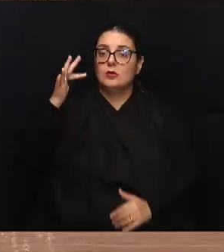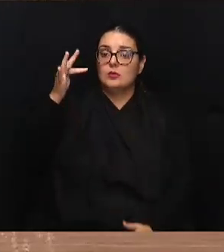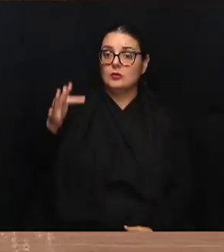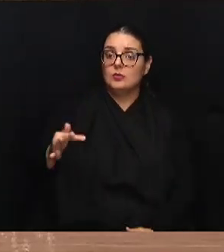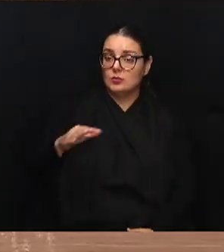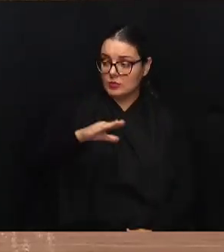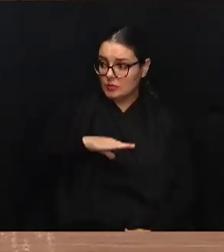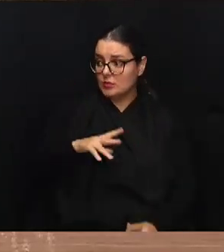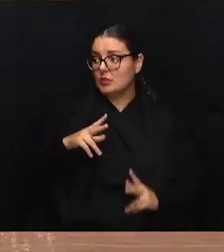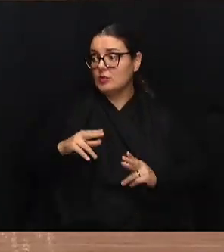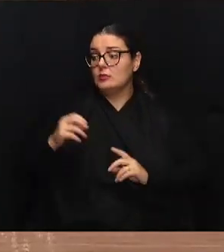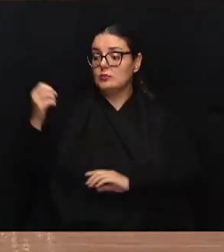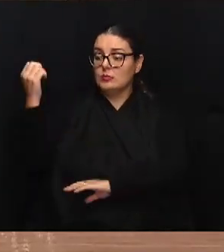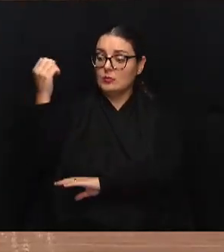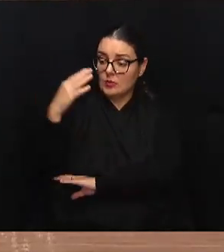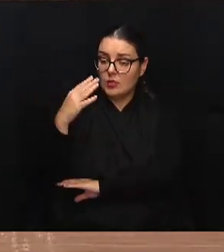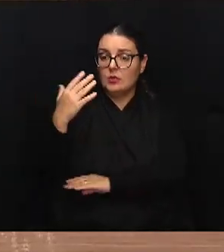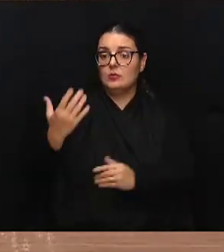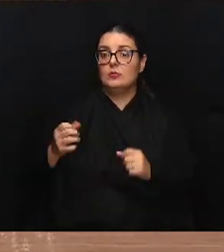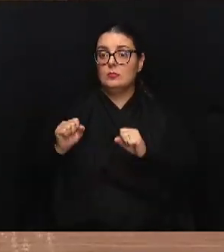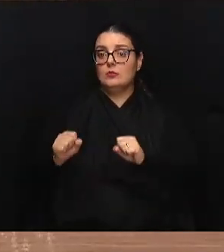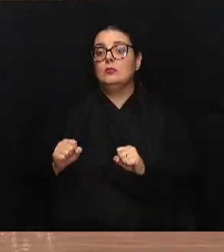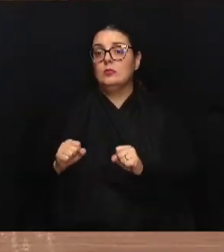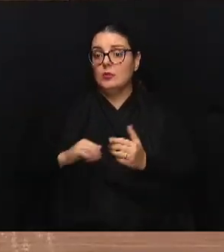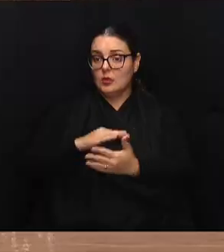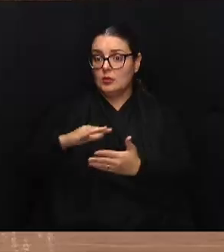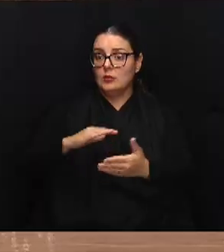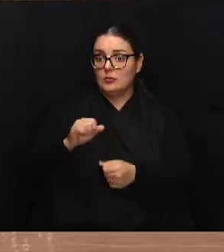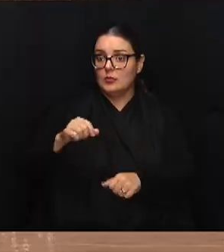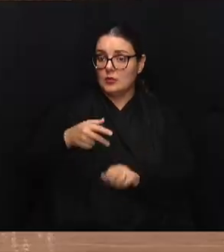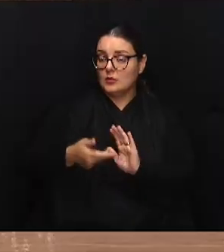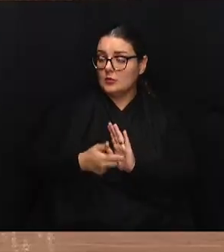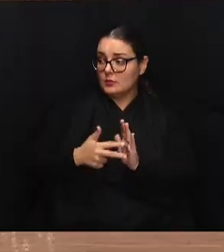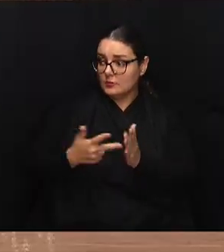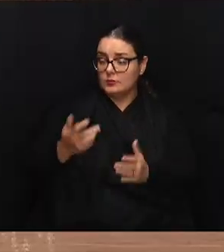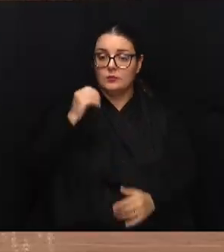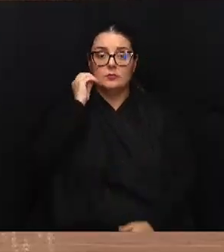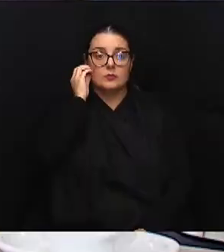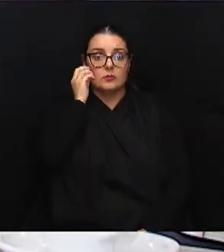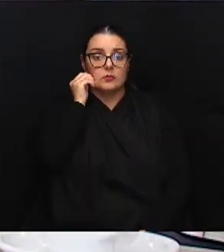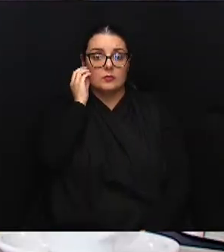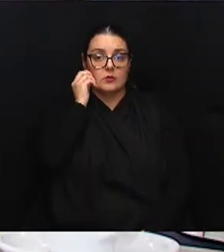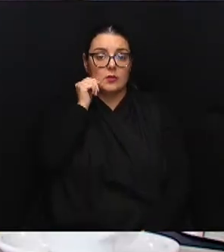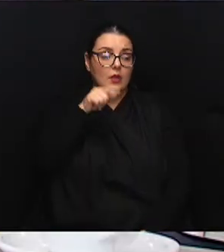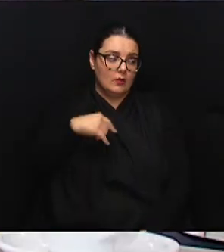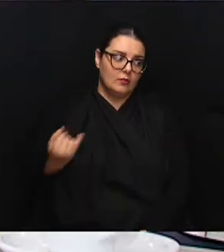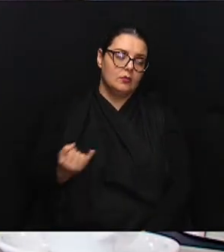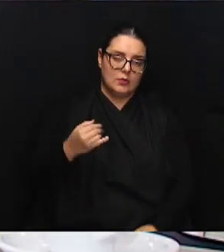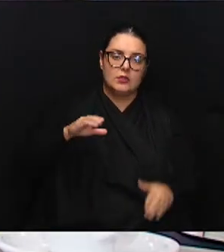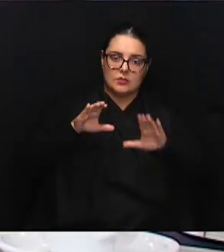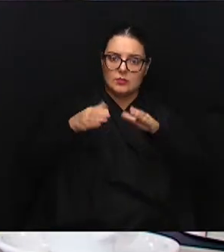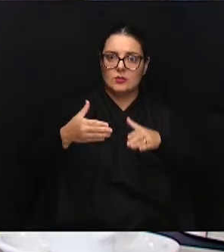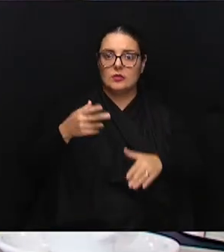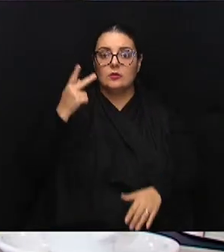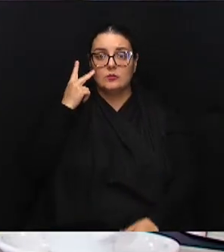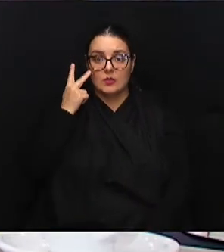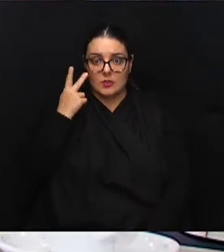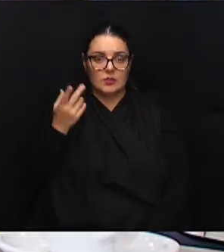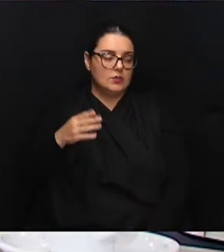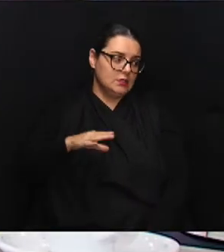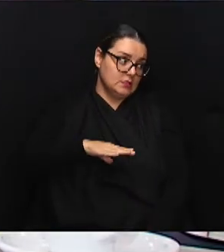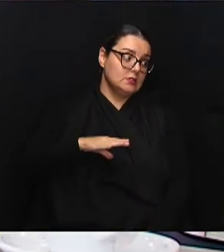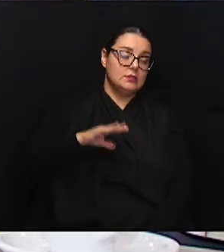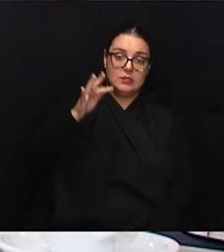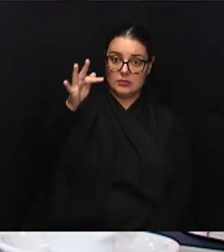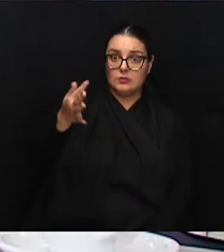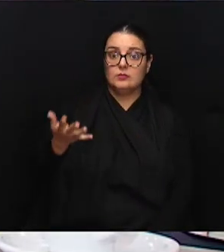cidades e como a iluminação pública pode ser mais sustentável nesse sentido? Foi importante. Esse Congresso Paulista de Iluminação Pública e Cidades do